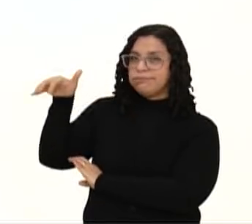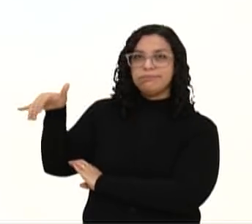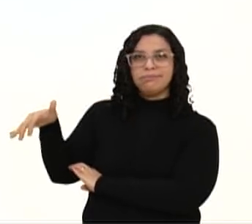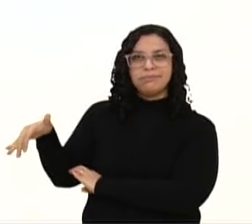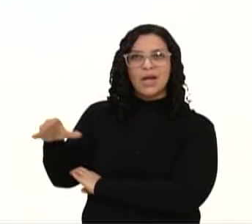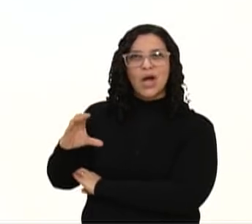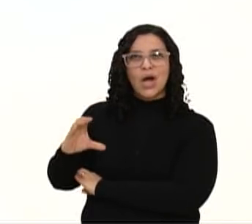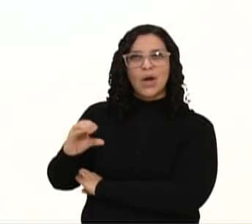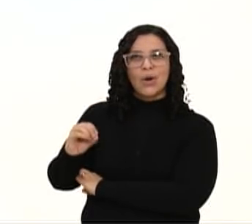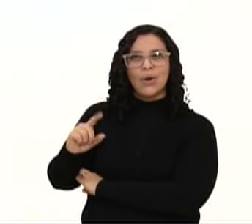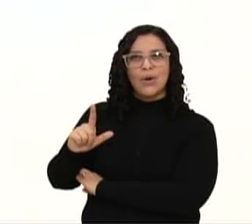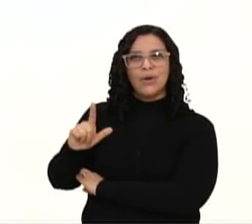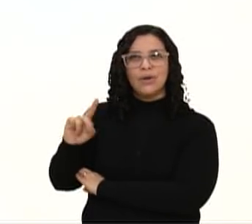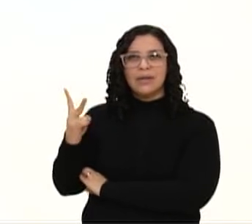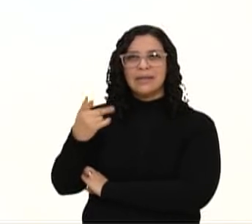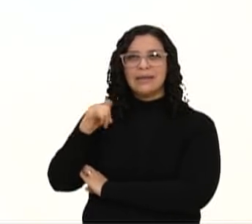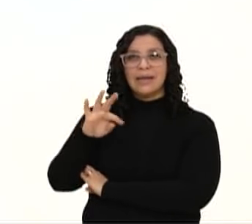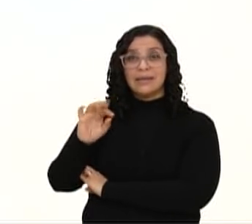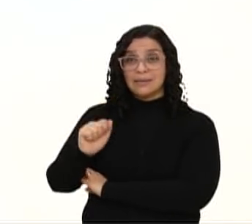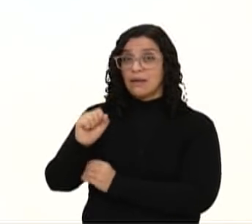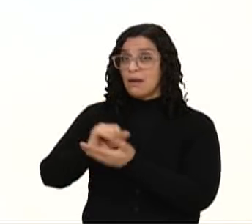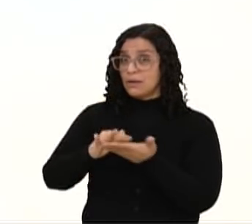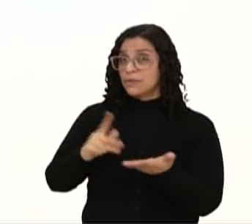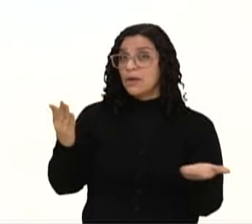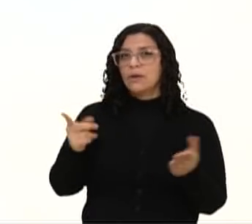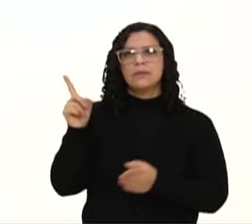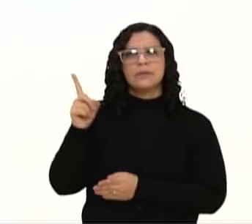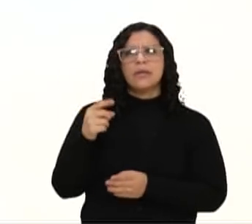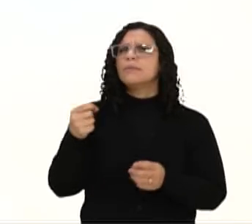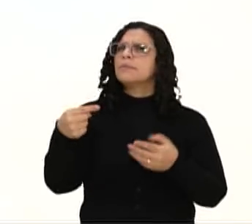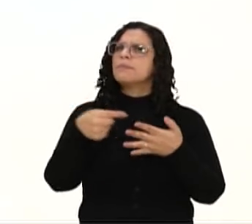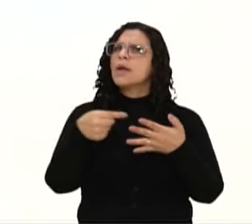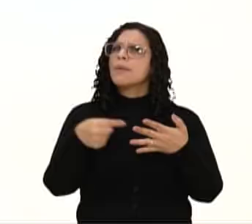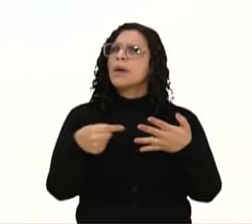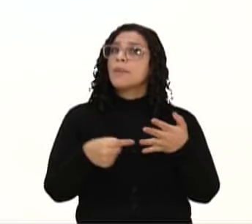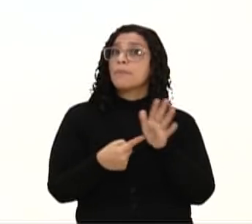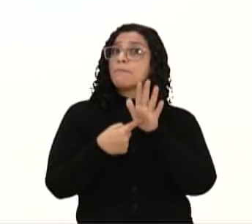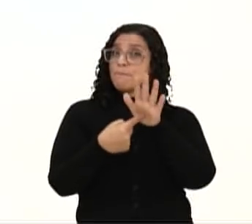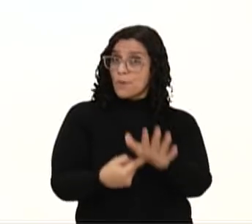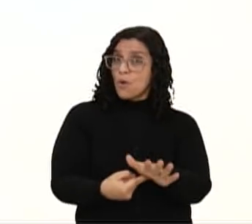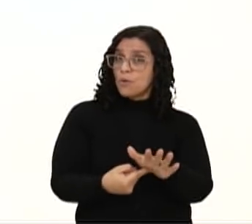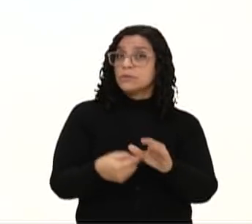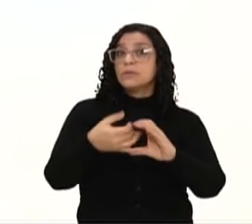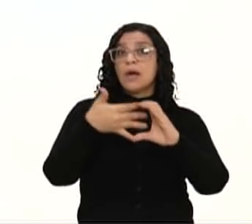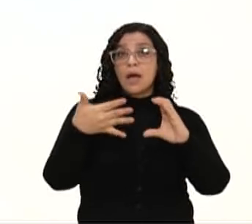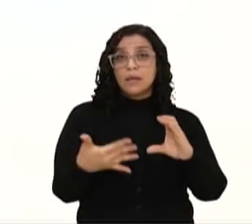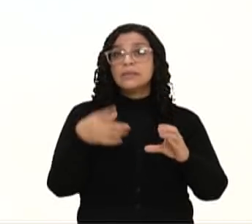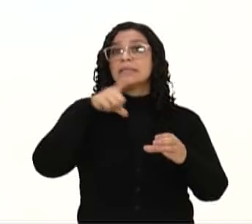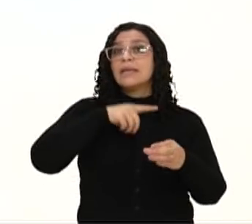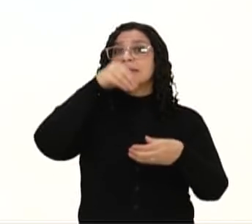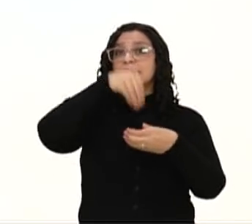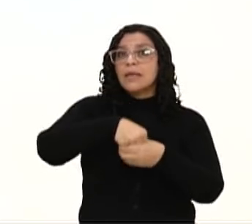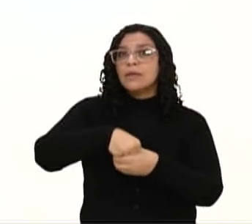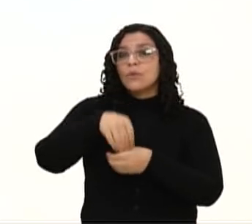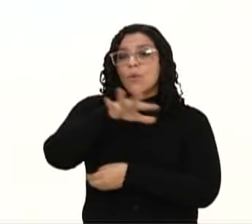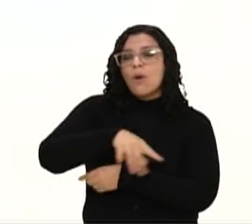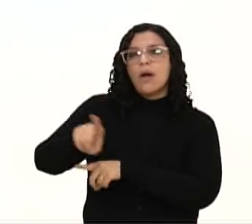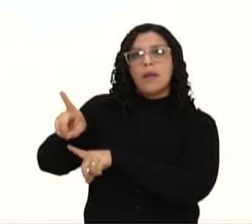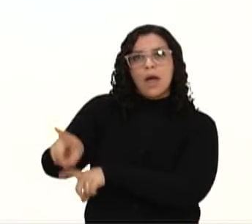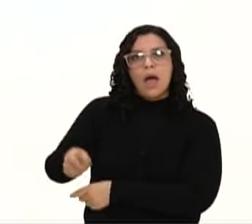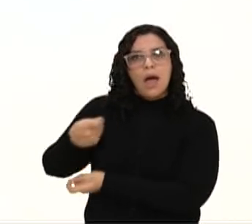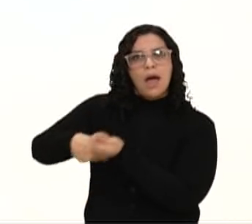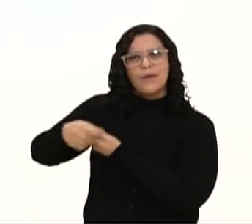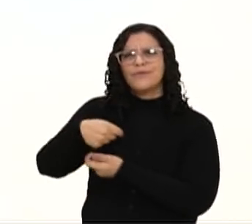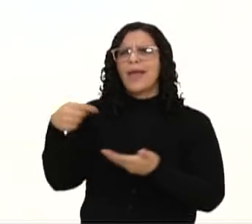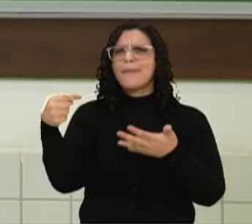agronegócio, desse setor. Atividadezinha ali, cita exemplos de elementos que fazem parte do agronegócio. Nós falamos